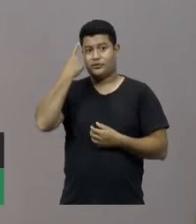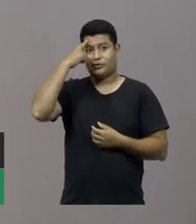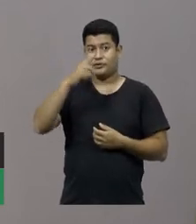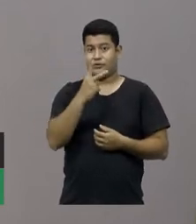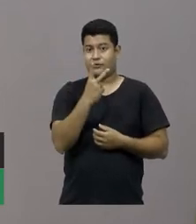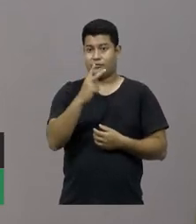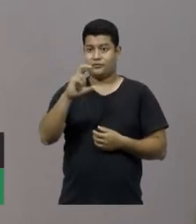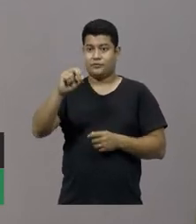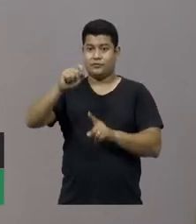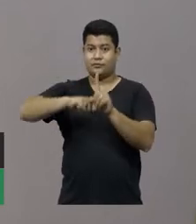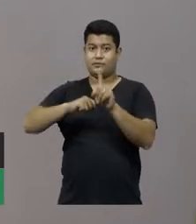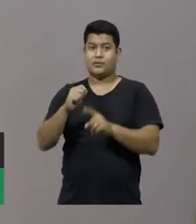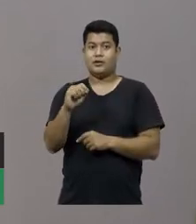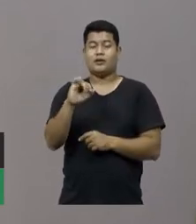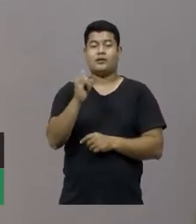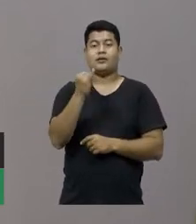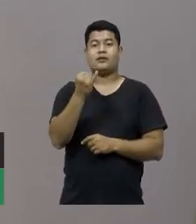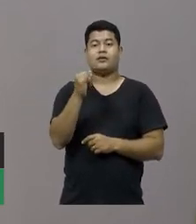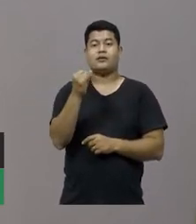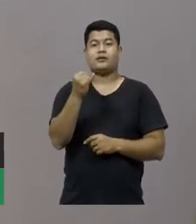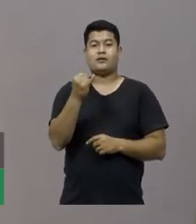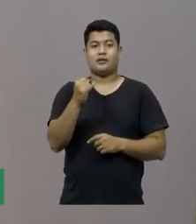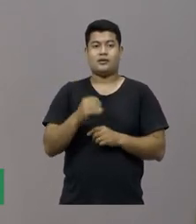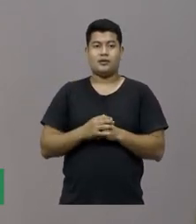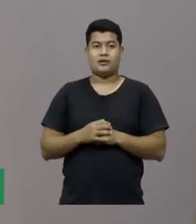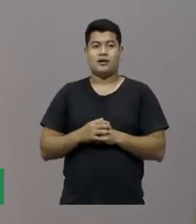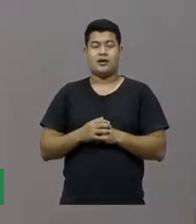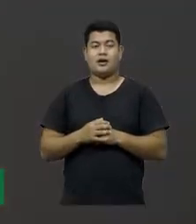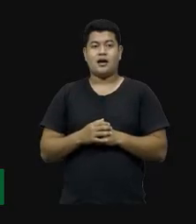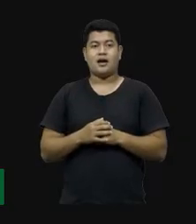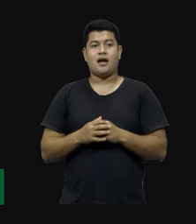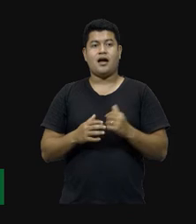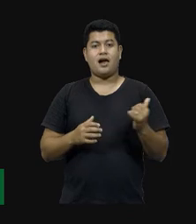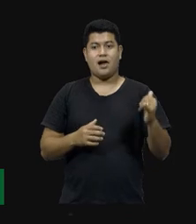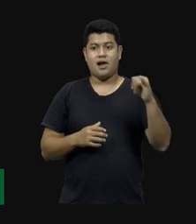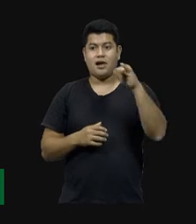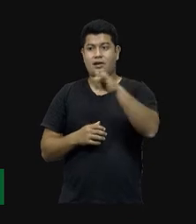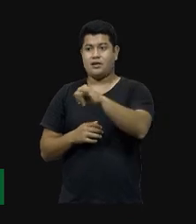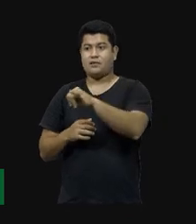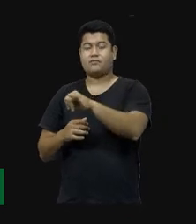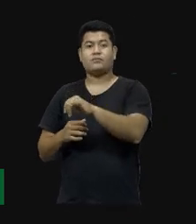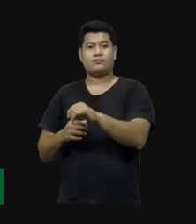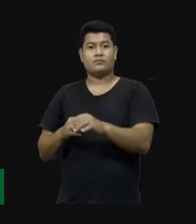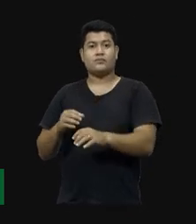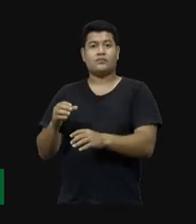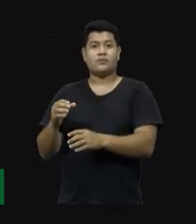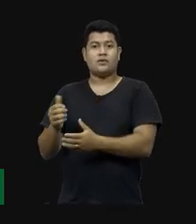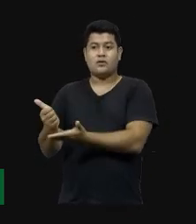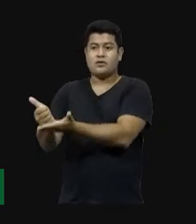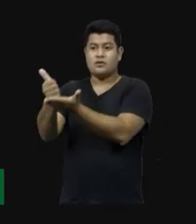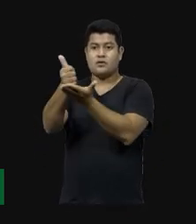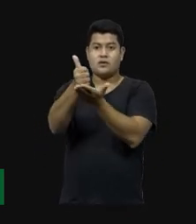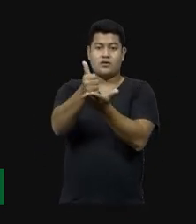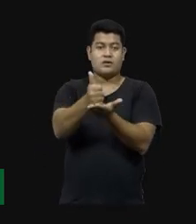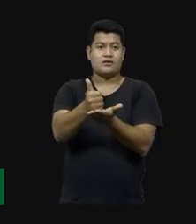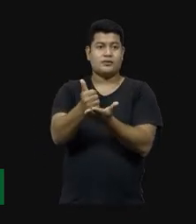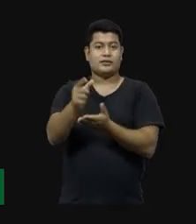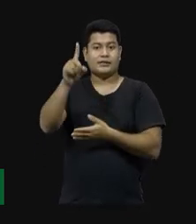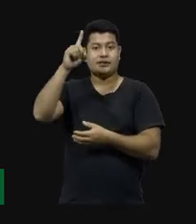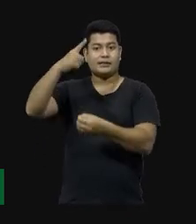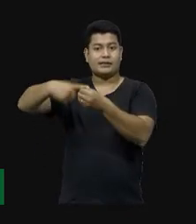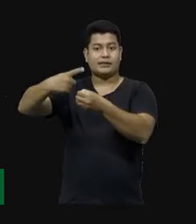de janeiro, a aeronave foi buscar alguém em Bonito.